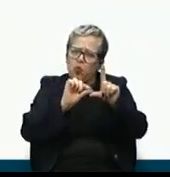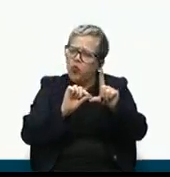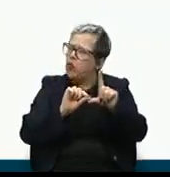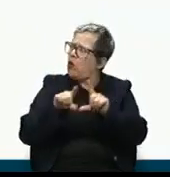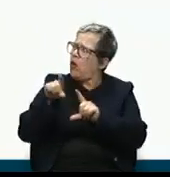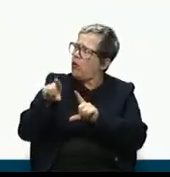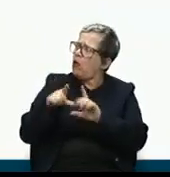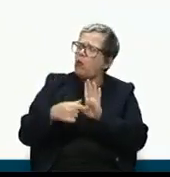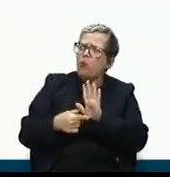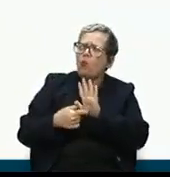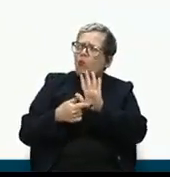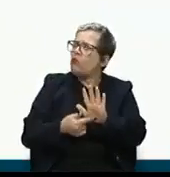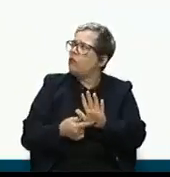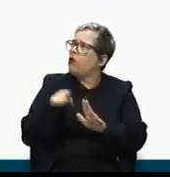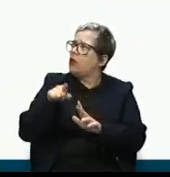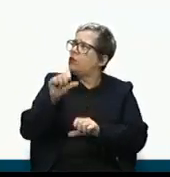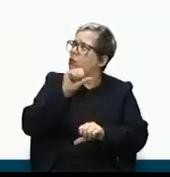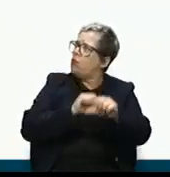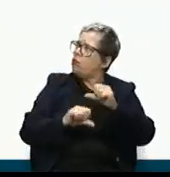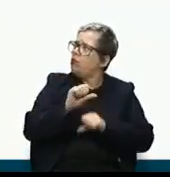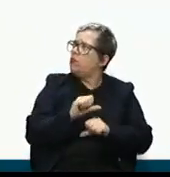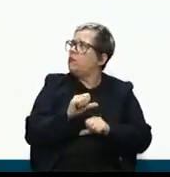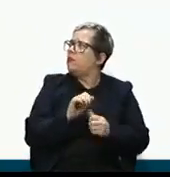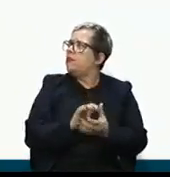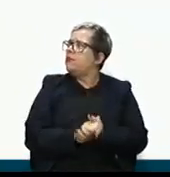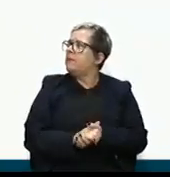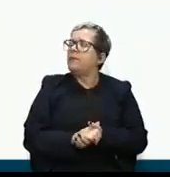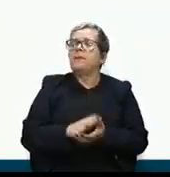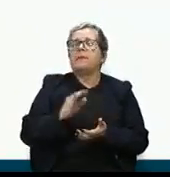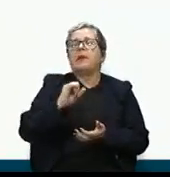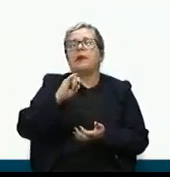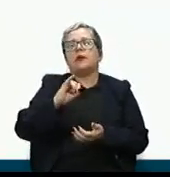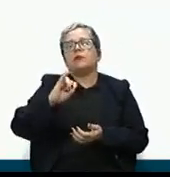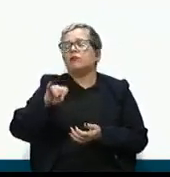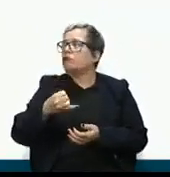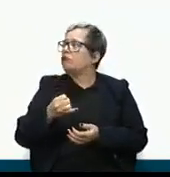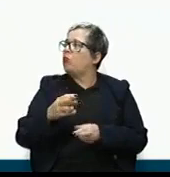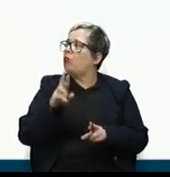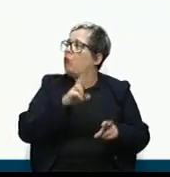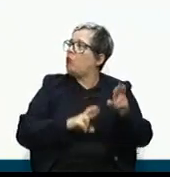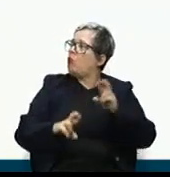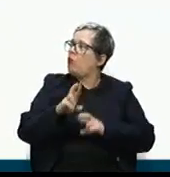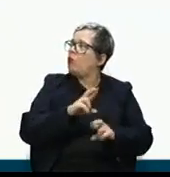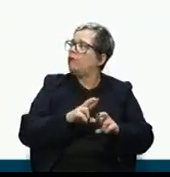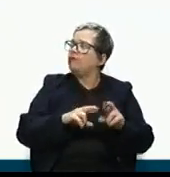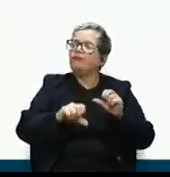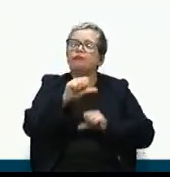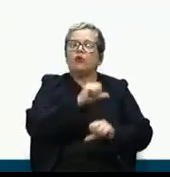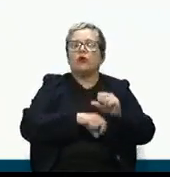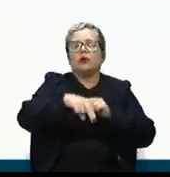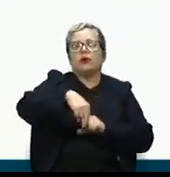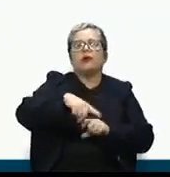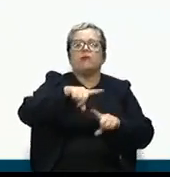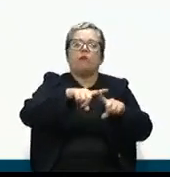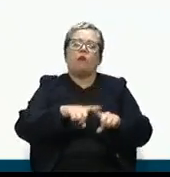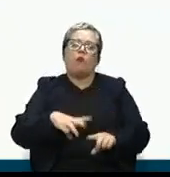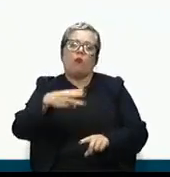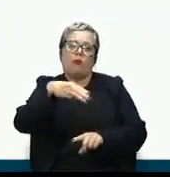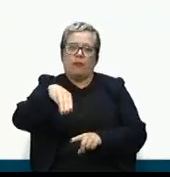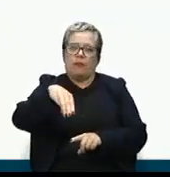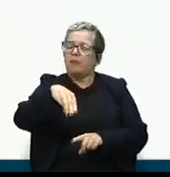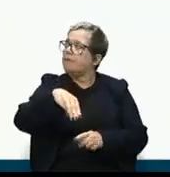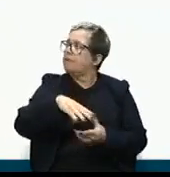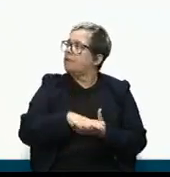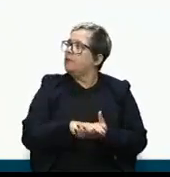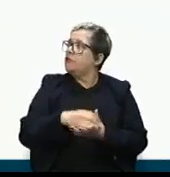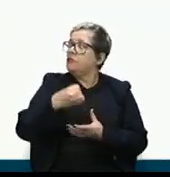sobrescrito aqui, que vai indicar que é essa transposição. B e J, e observe aqui, ó, troca N por M.